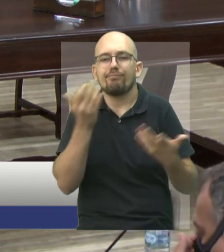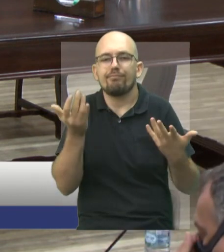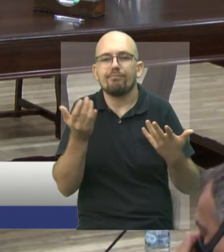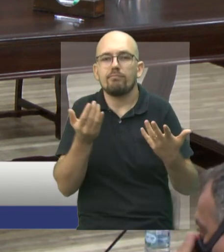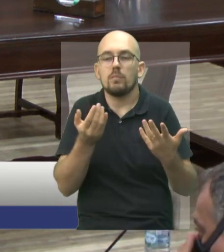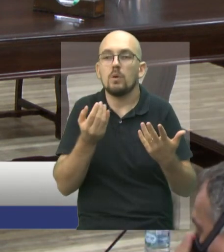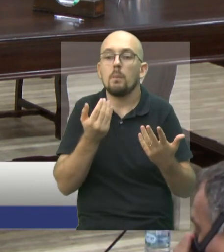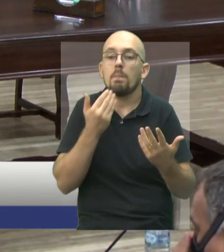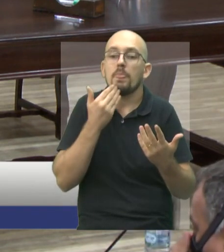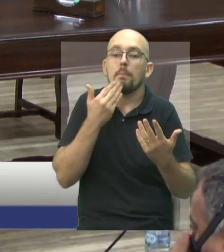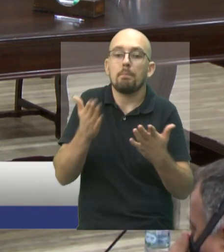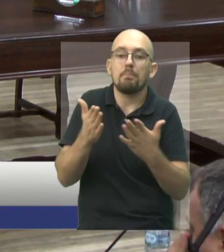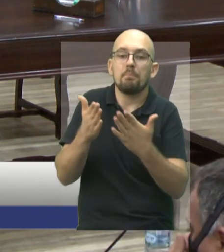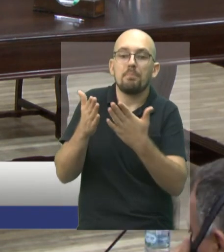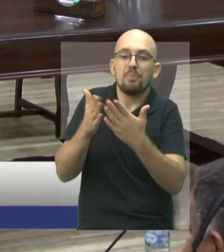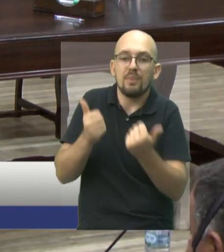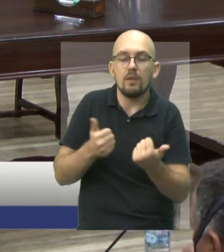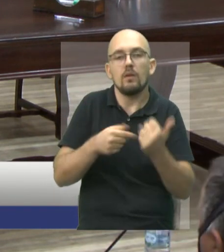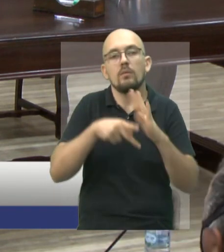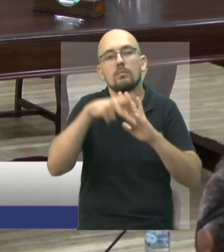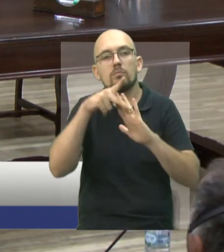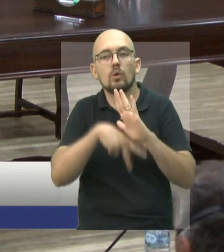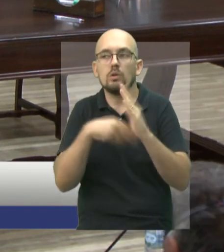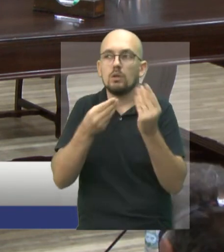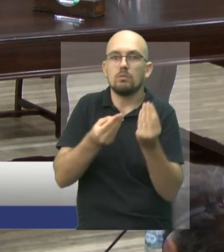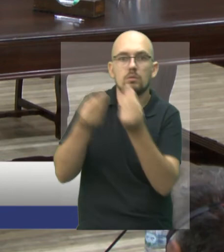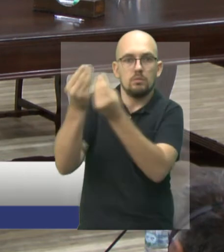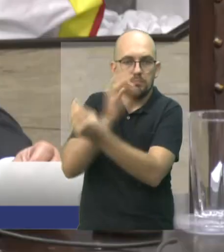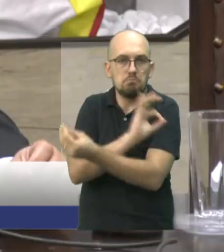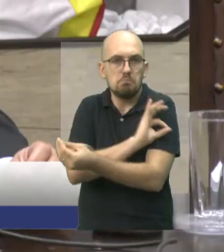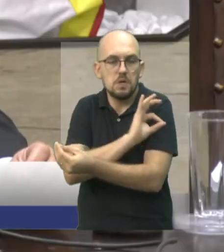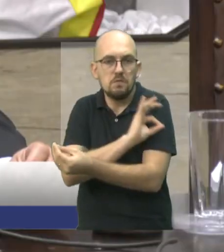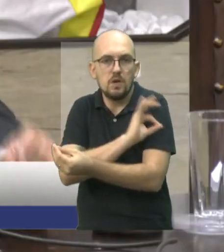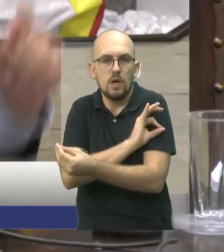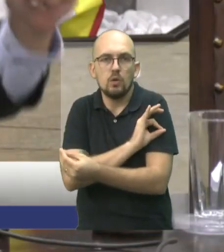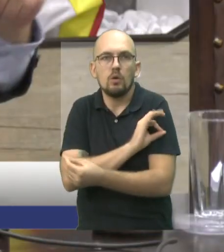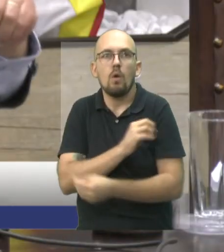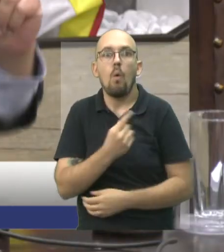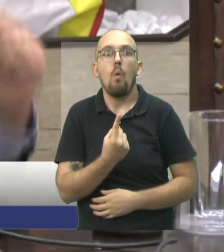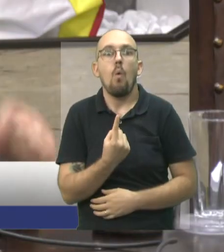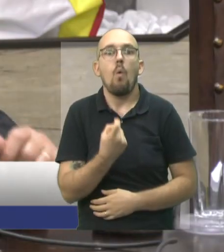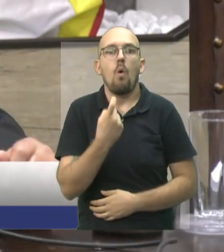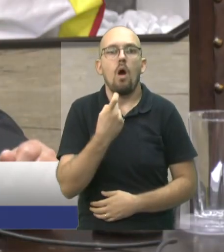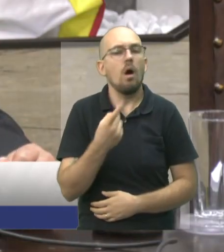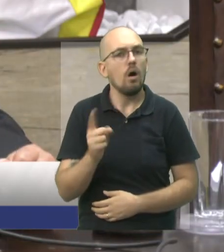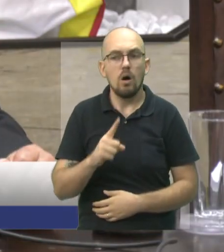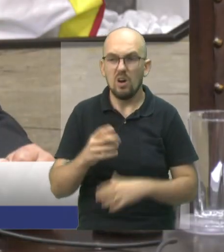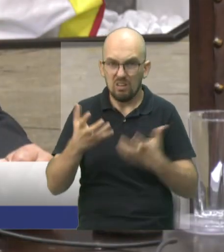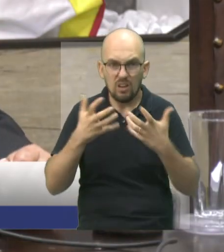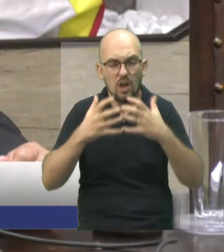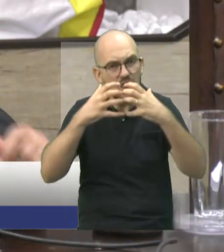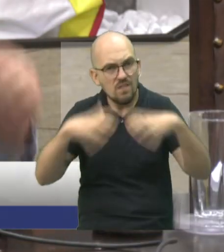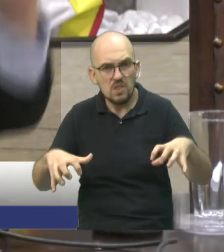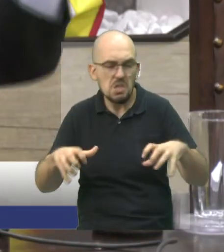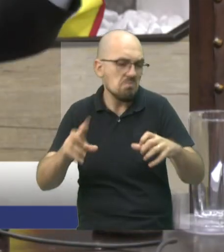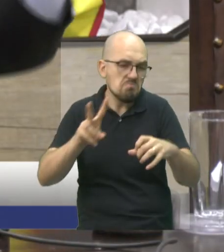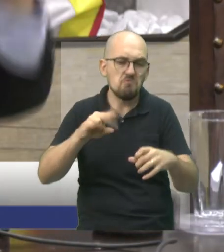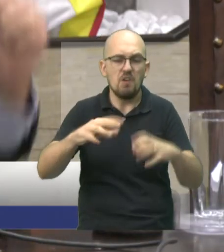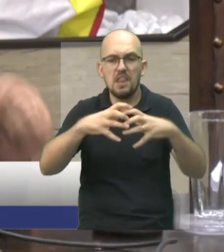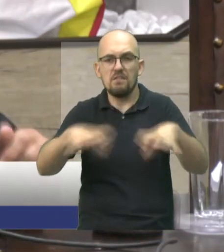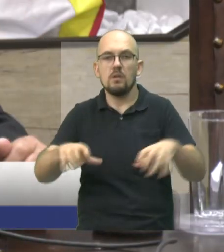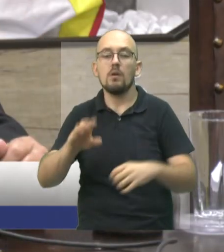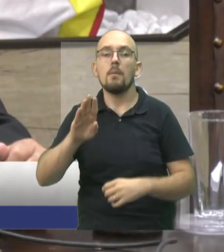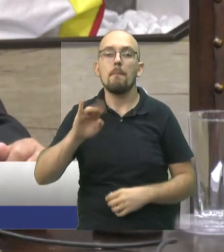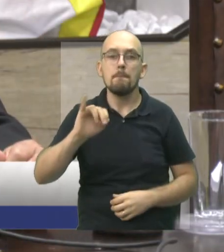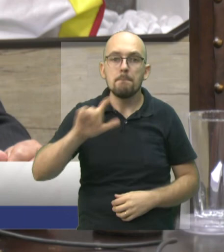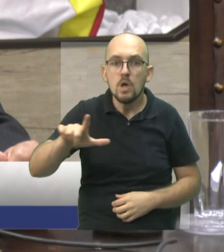algum pedido aqui, algum projeto para o prefeito, que não sejamos únicos. Se tivermos que dividir, vamos dividir. Bill,